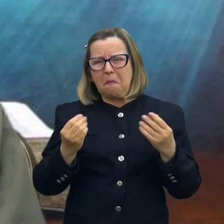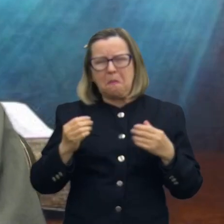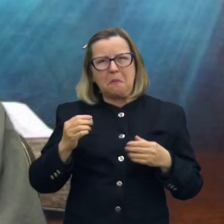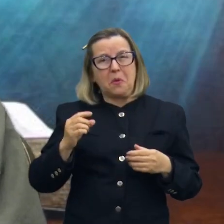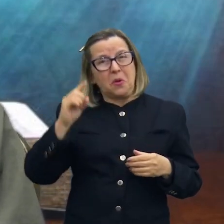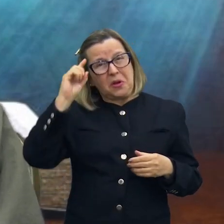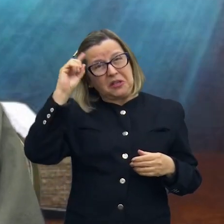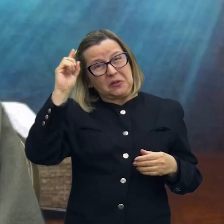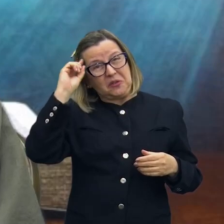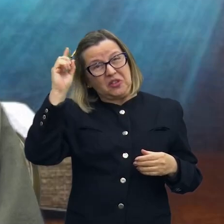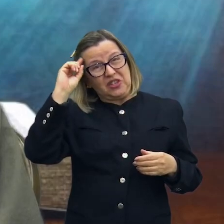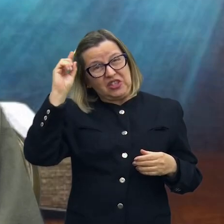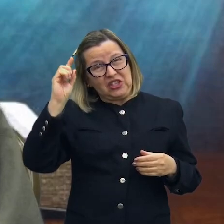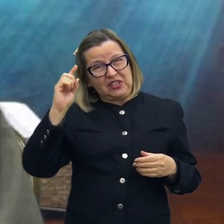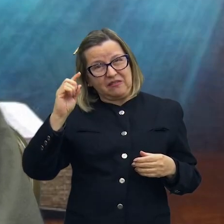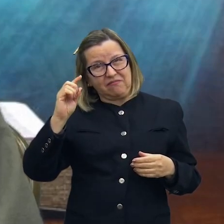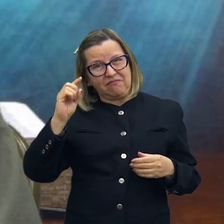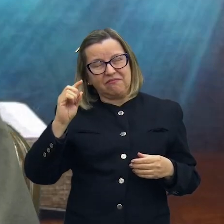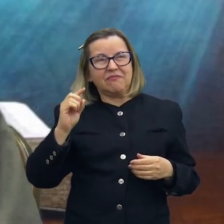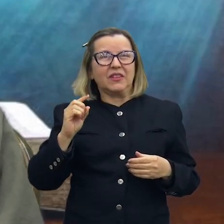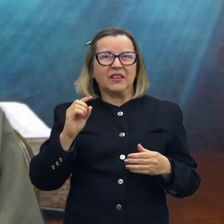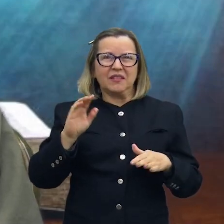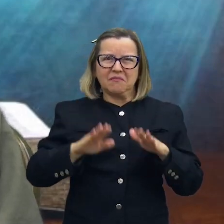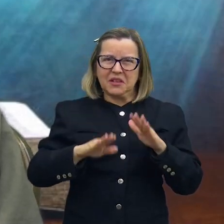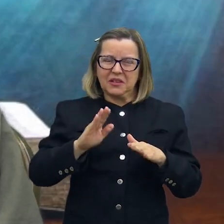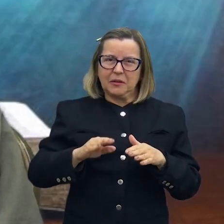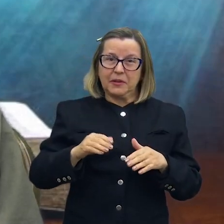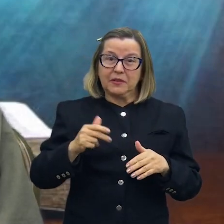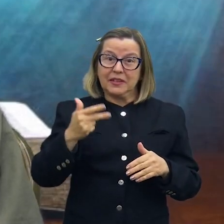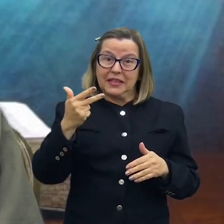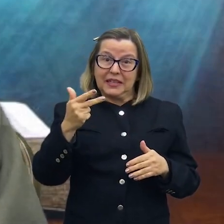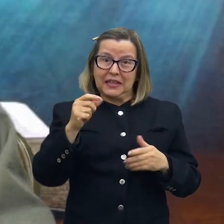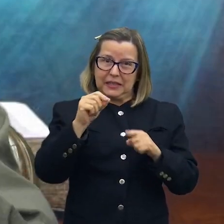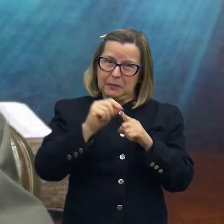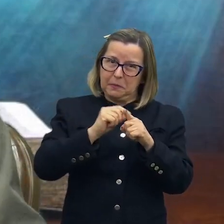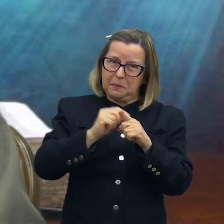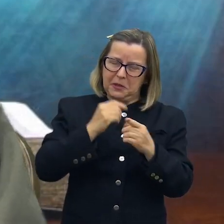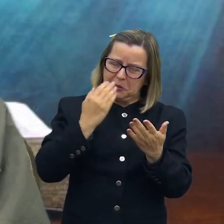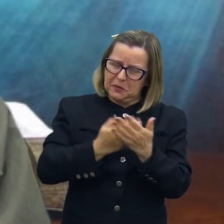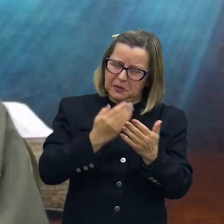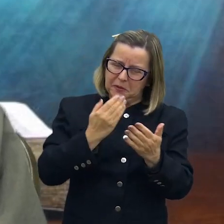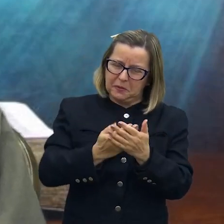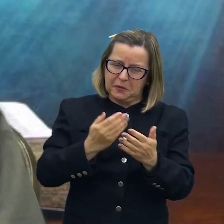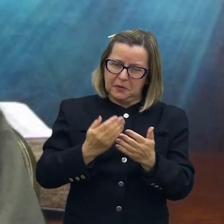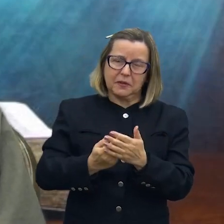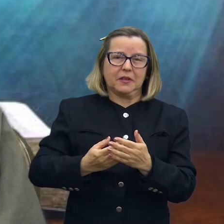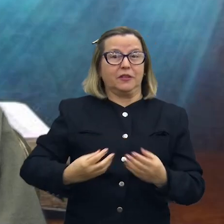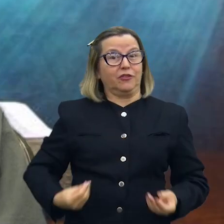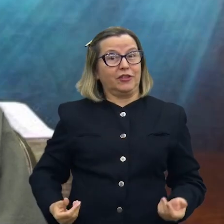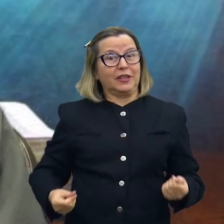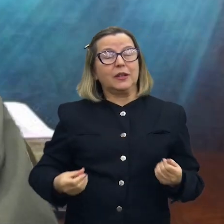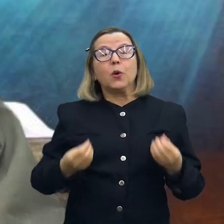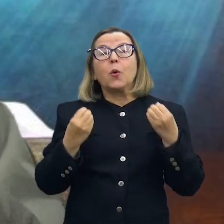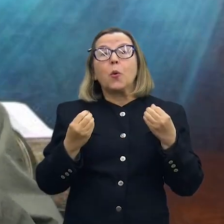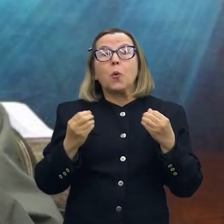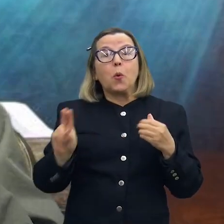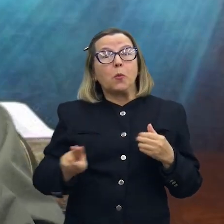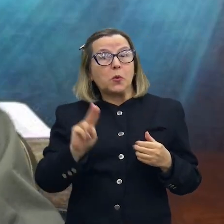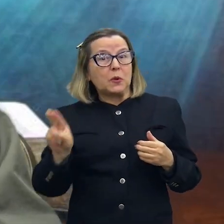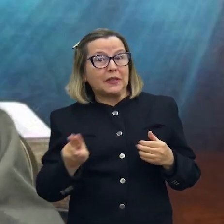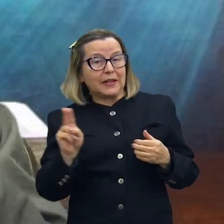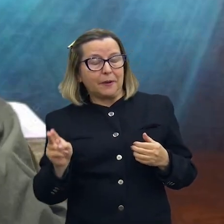nós ficamos praticamente quase 3 meses falando sobre o assunto. Então eu achei interessante aquela colocação. Por